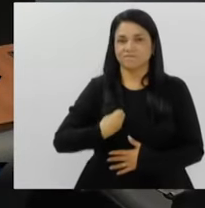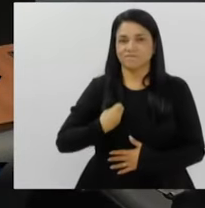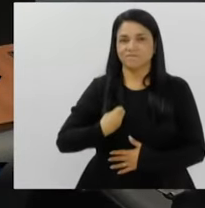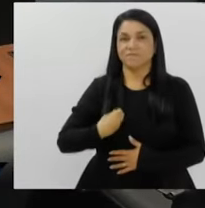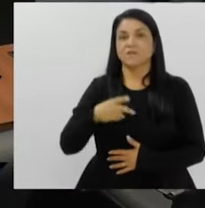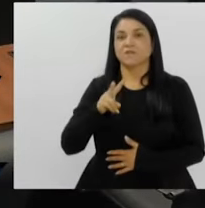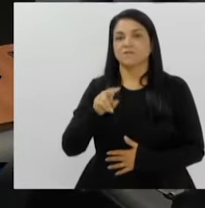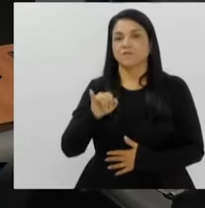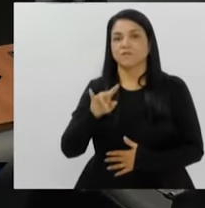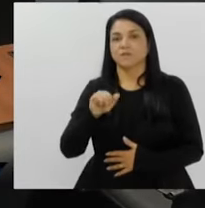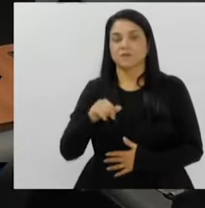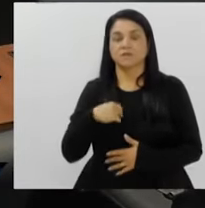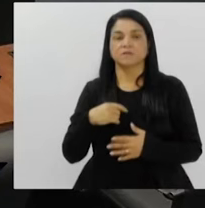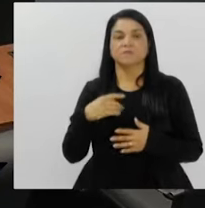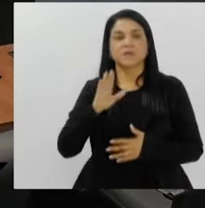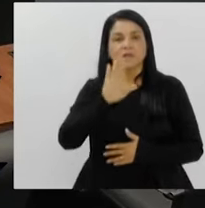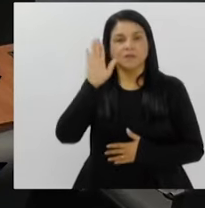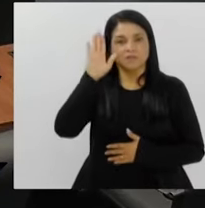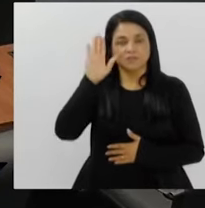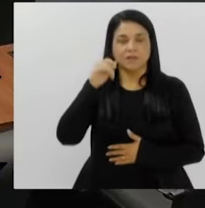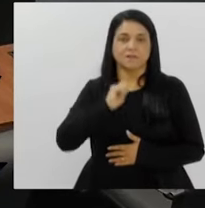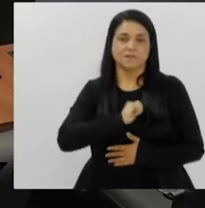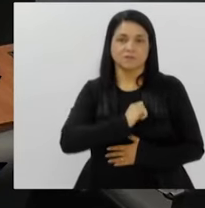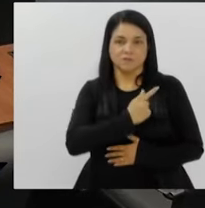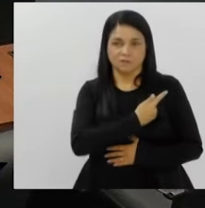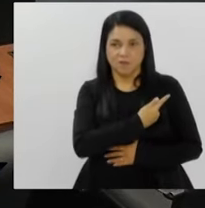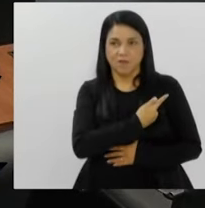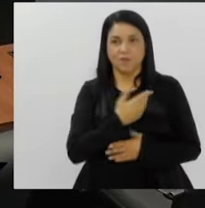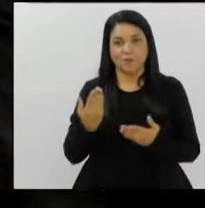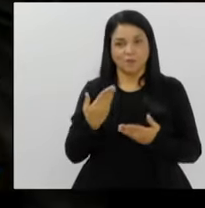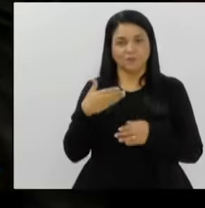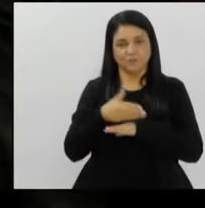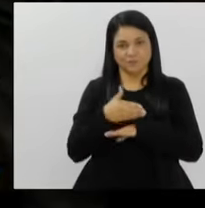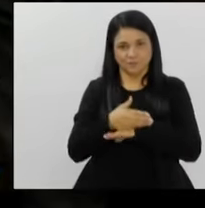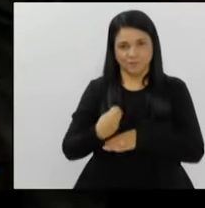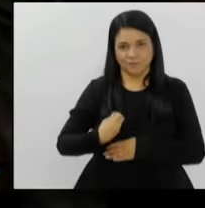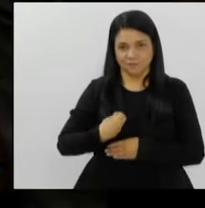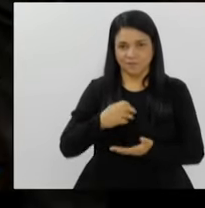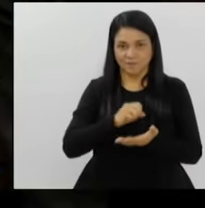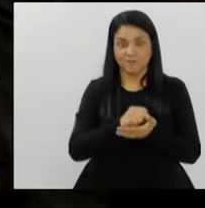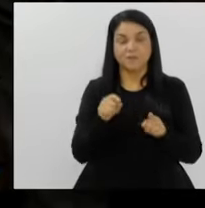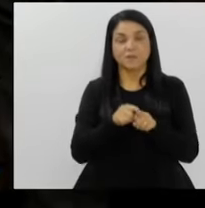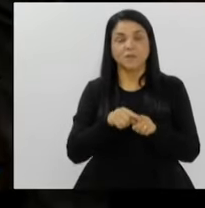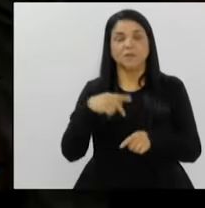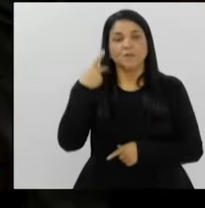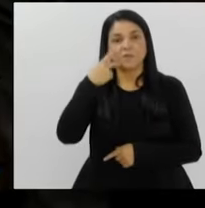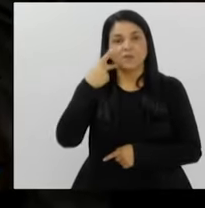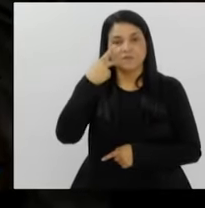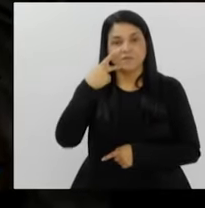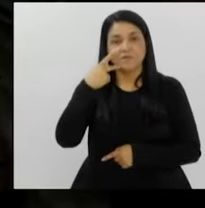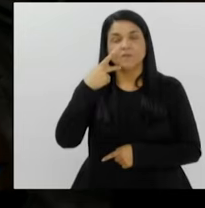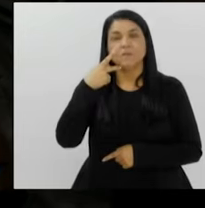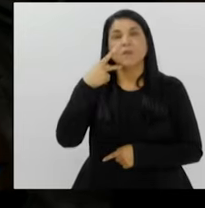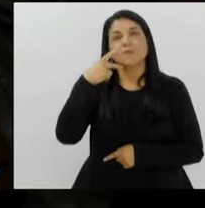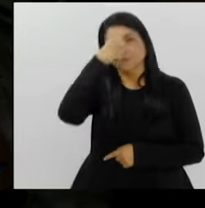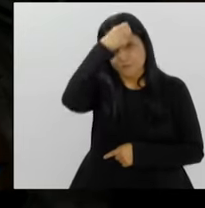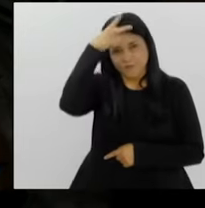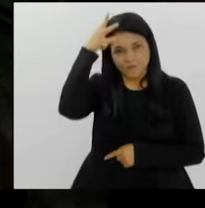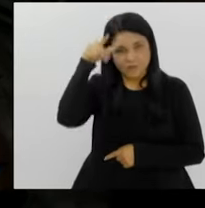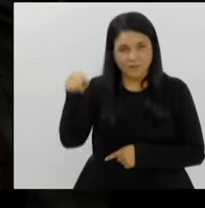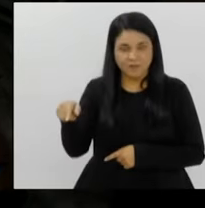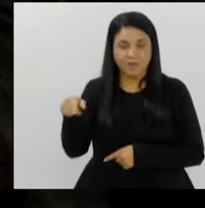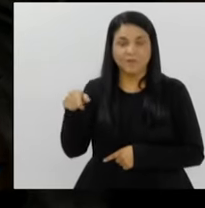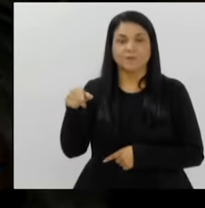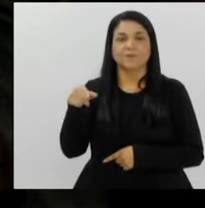a prefeita em São Gonçalo, está aqui com a gente hoje. E o prefeito eleito de Guaba Grande, Fabinho, está aqui com a gente. Ah,